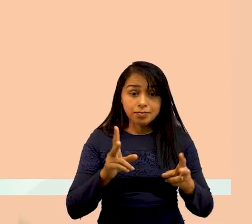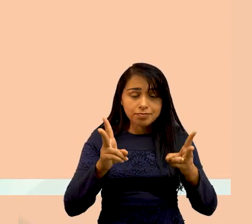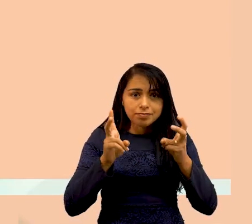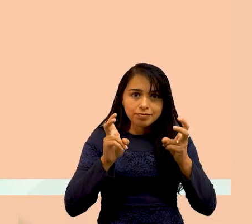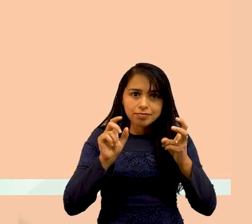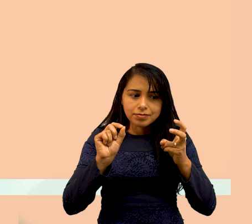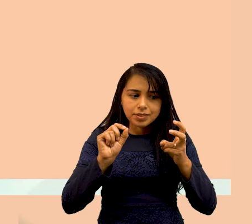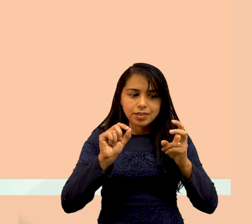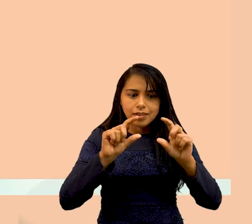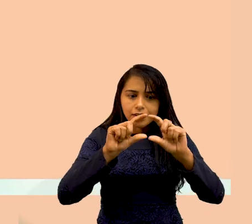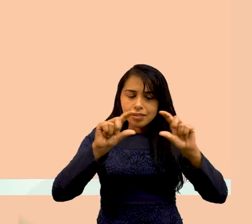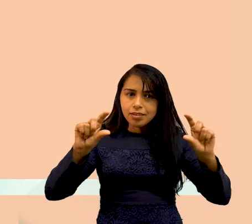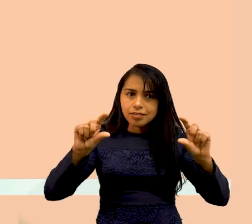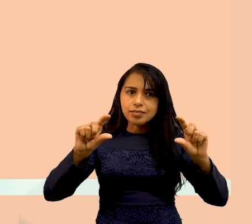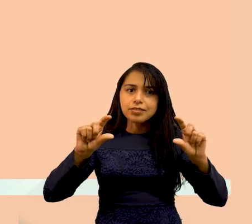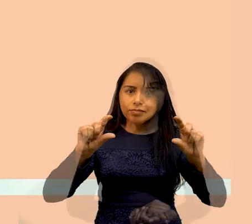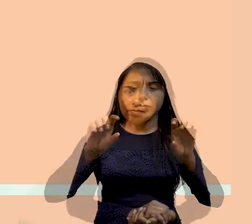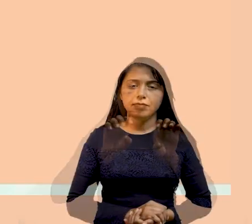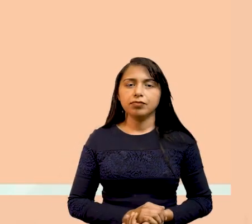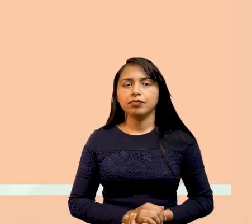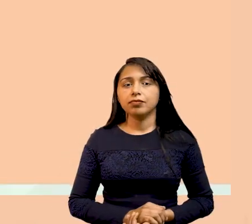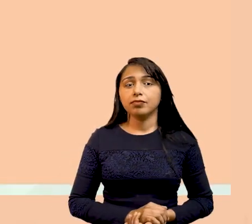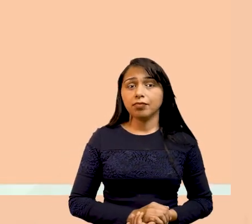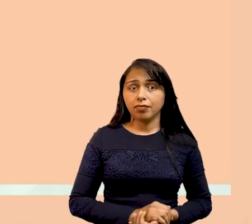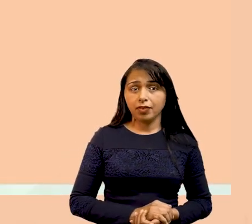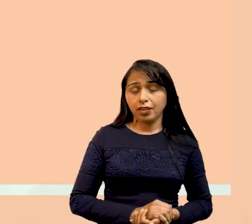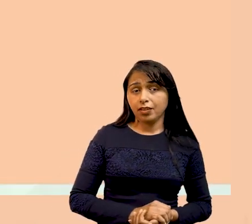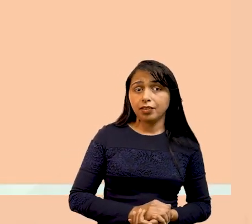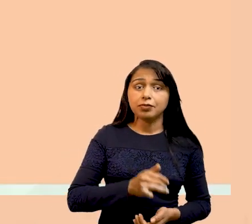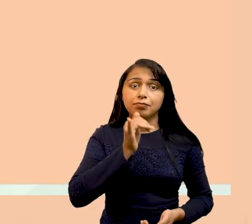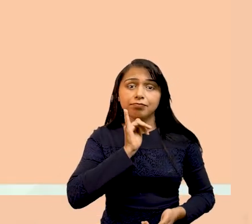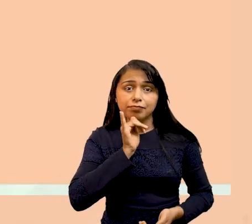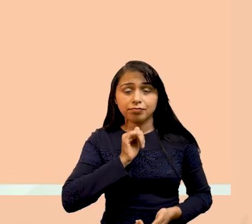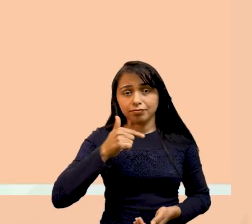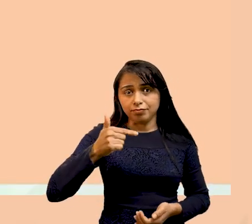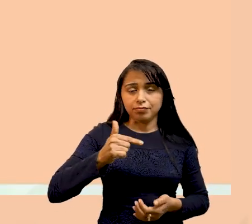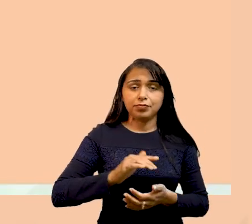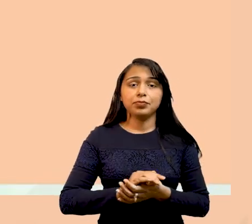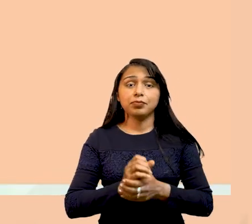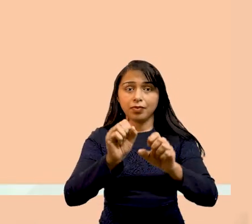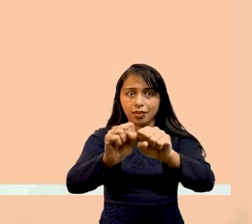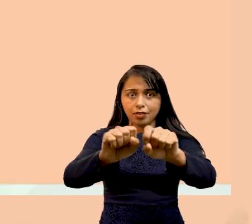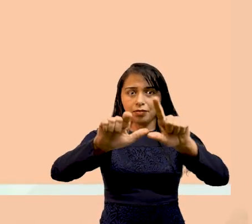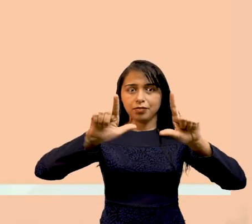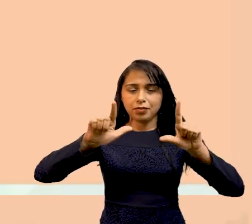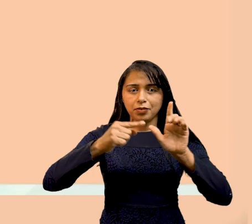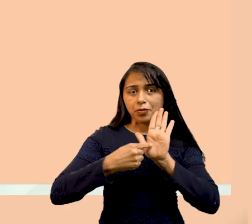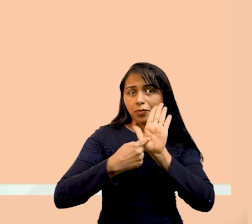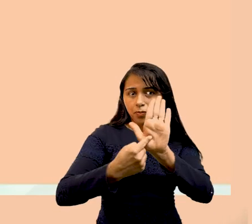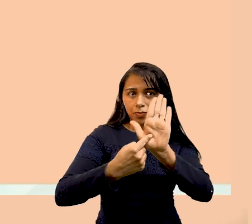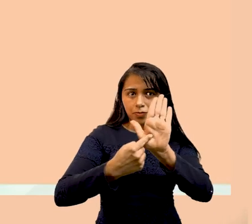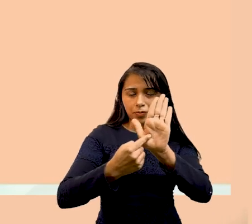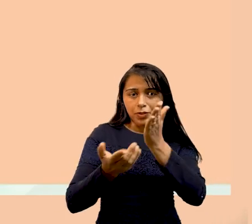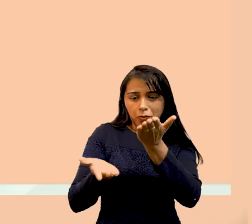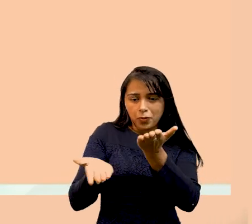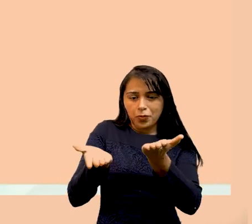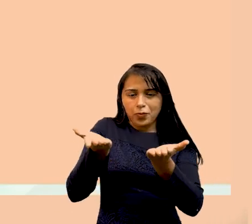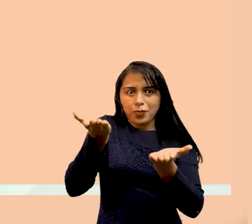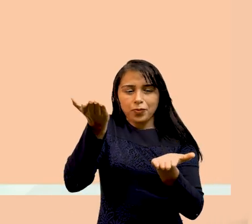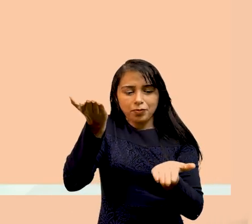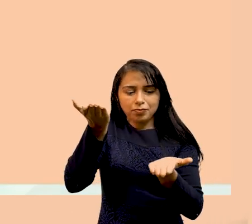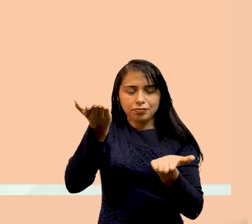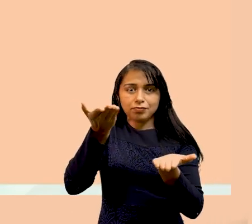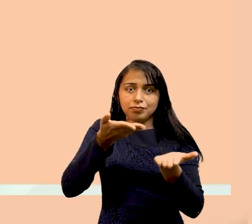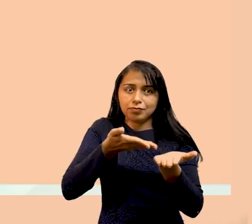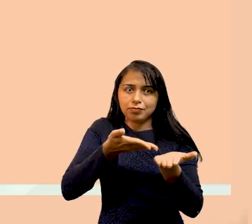para ver que a expressão aí é a letra D. Questão 2. A figura abaixo mostra uma roldana na qual em